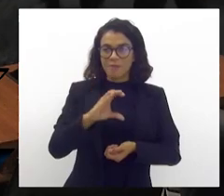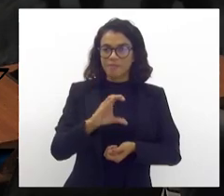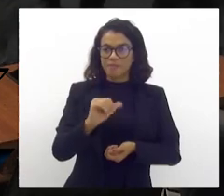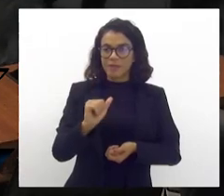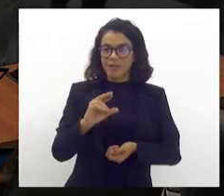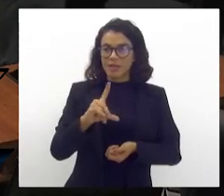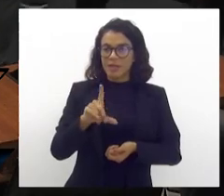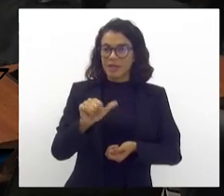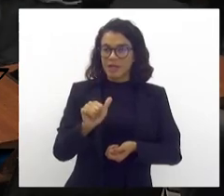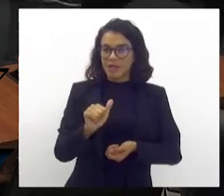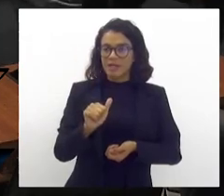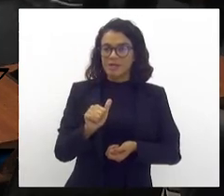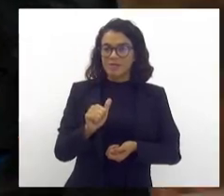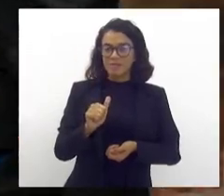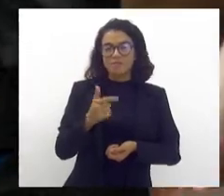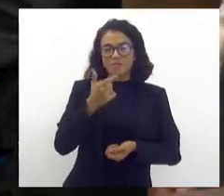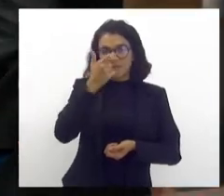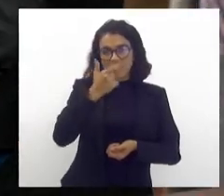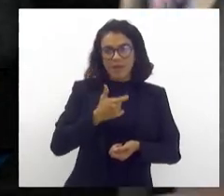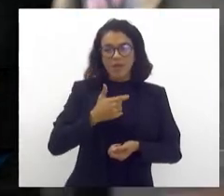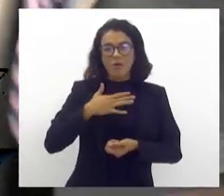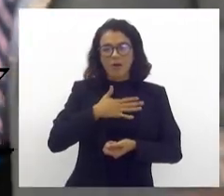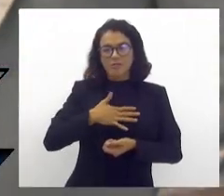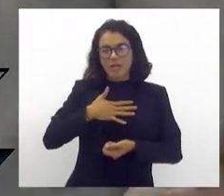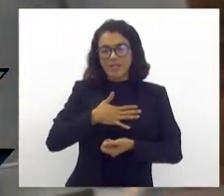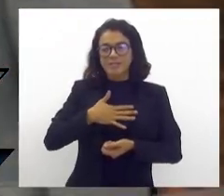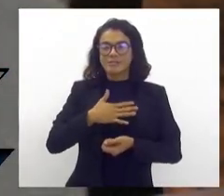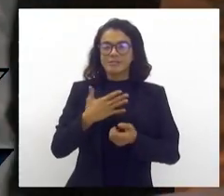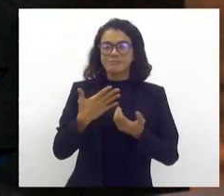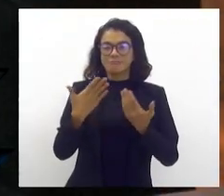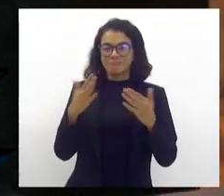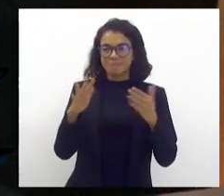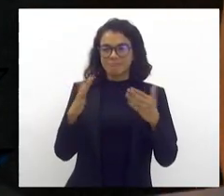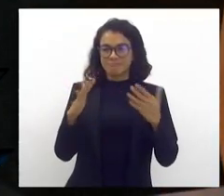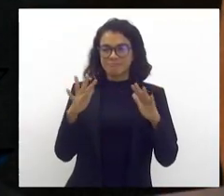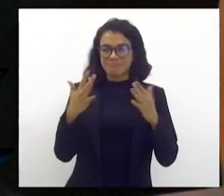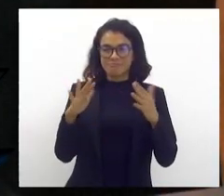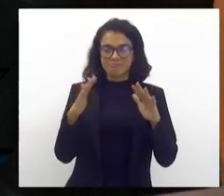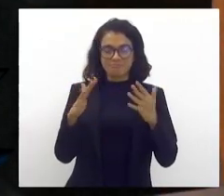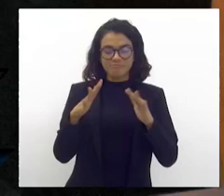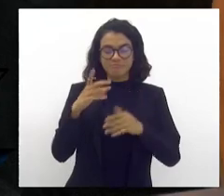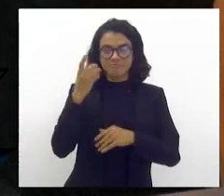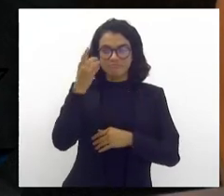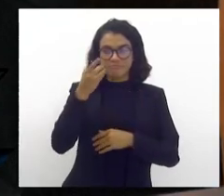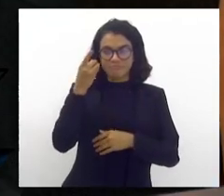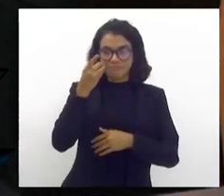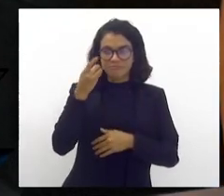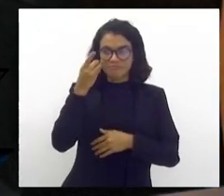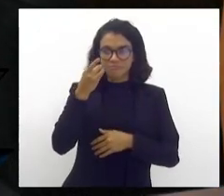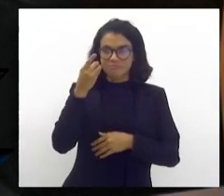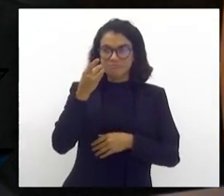Machado. Eu gostaria de parabenizar, né, os deputados